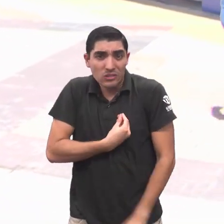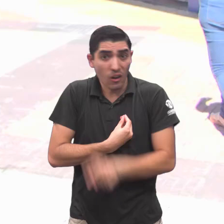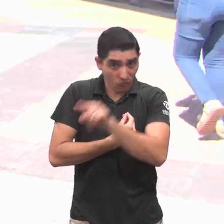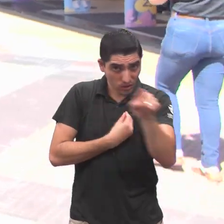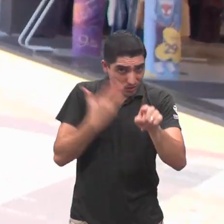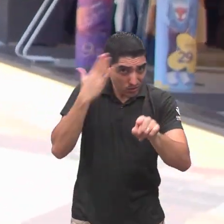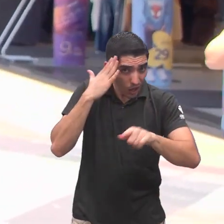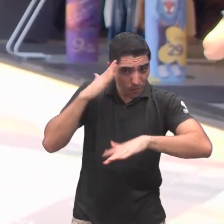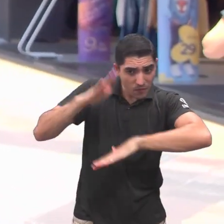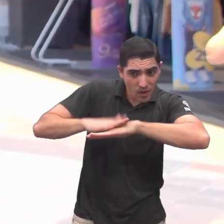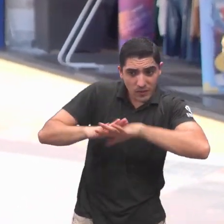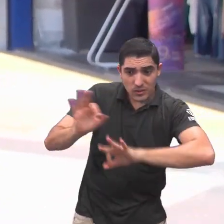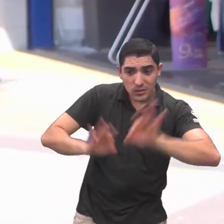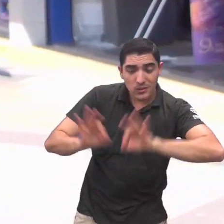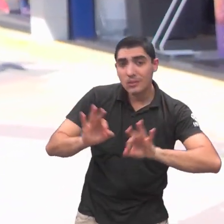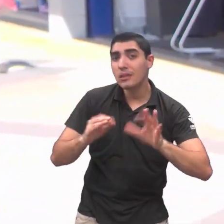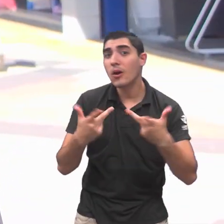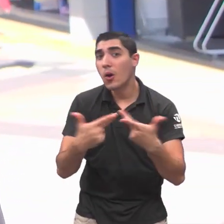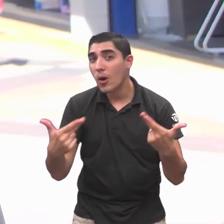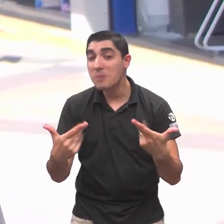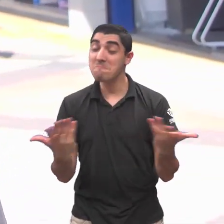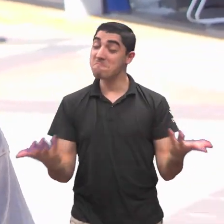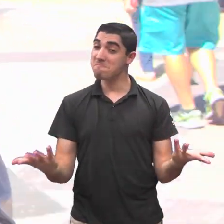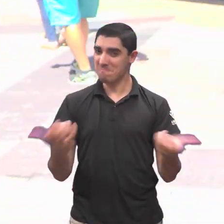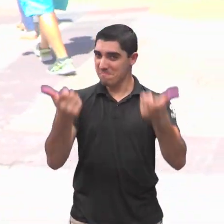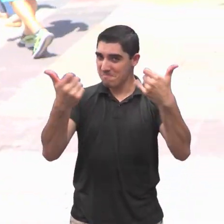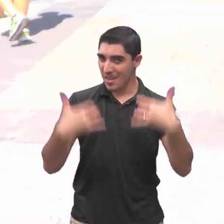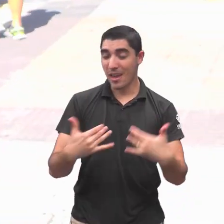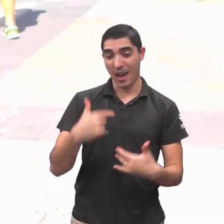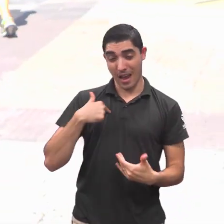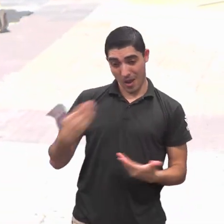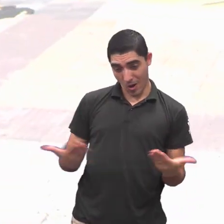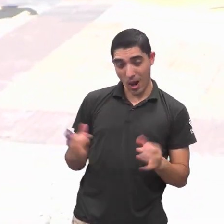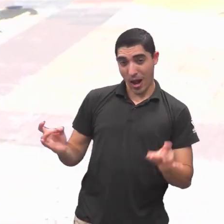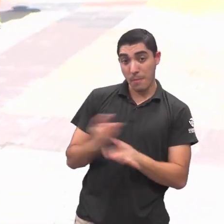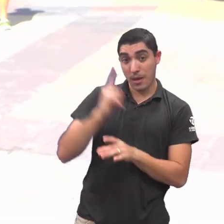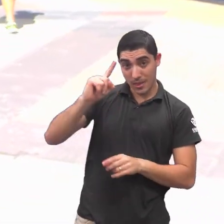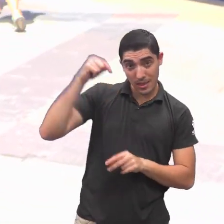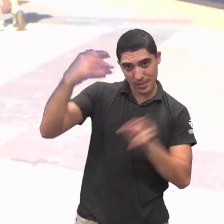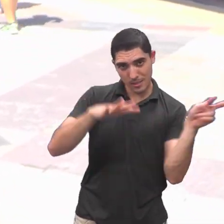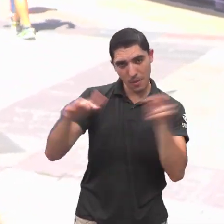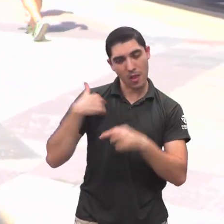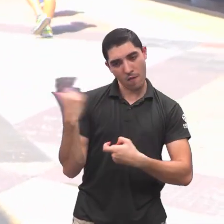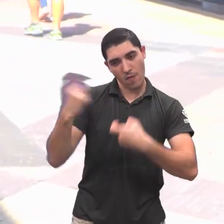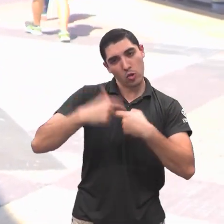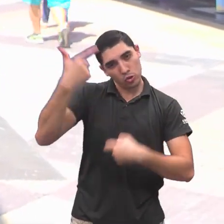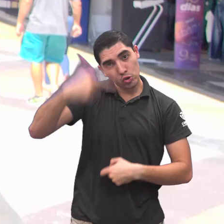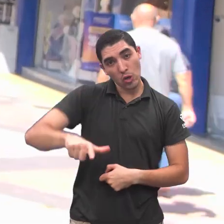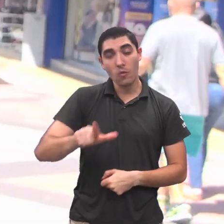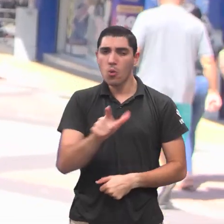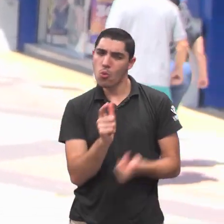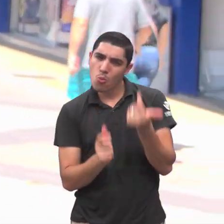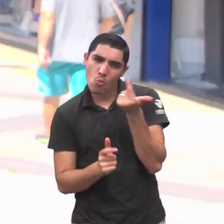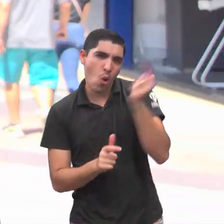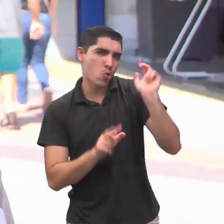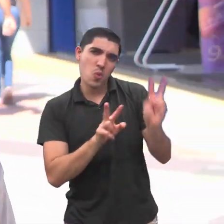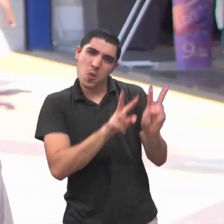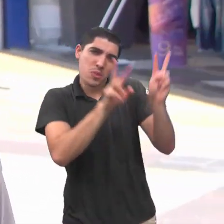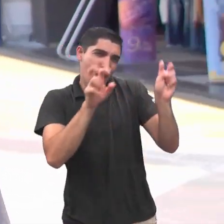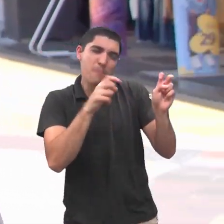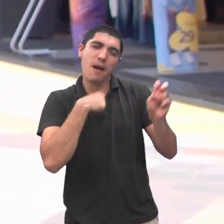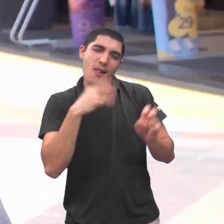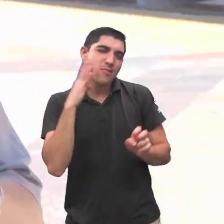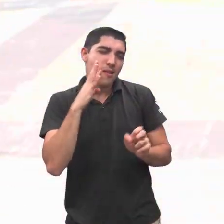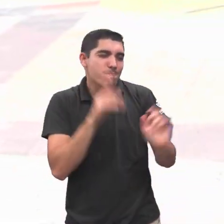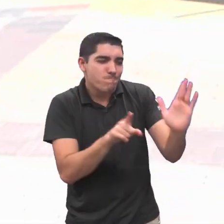vocês saberiam fazer para lidar com isso? Conta pra gente. Eu vou ficando por aqui, na semana que vem tem outro Tá Na Rua com que vocês já